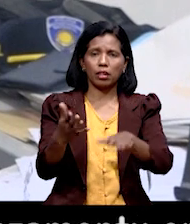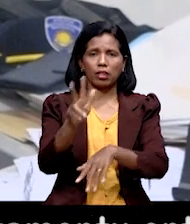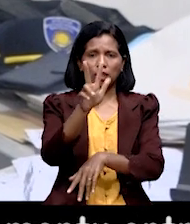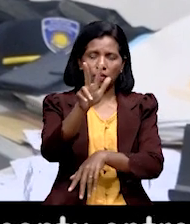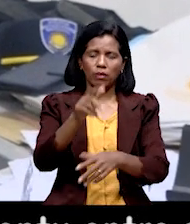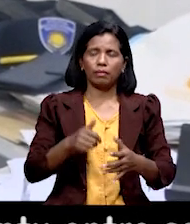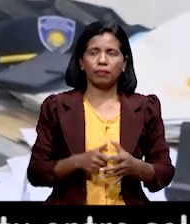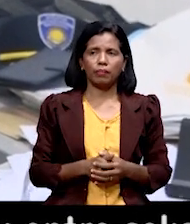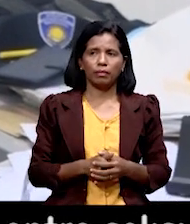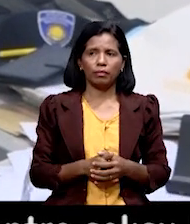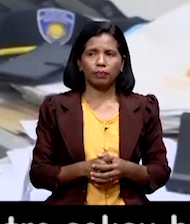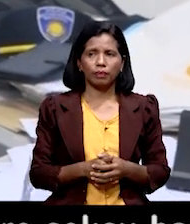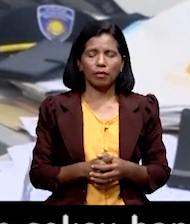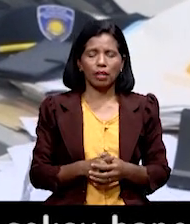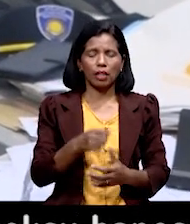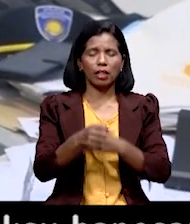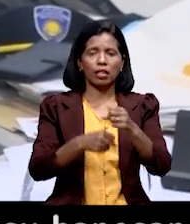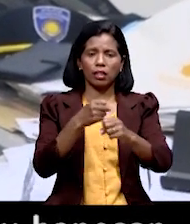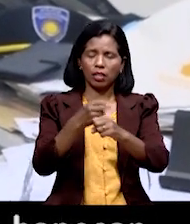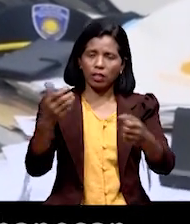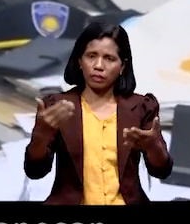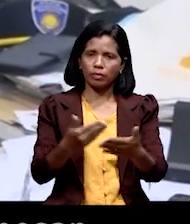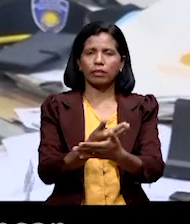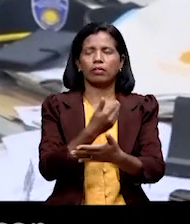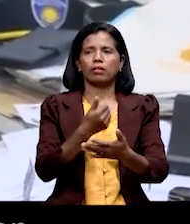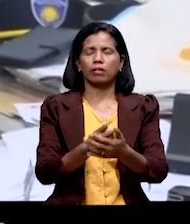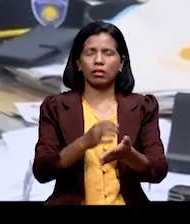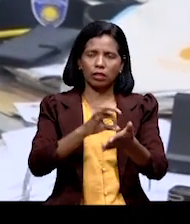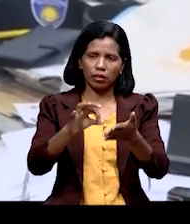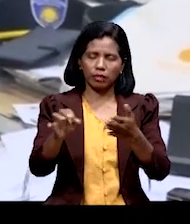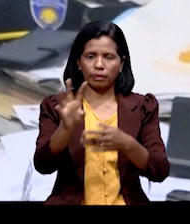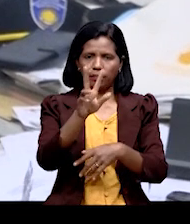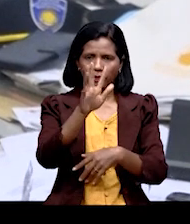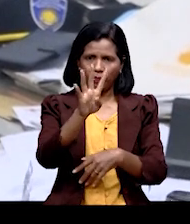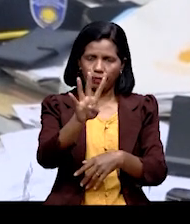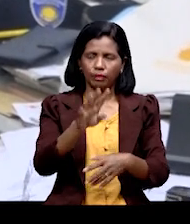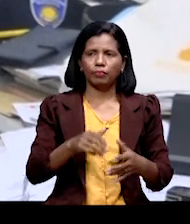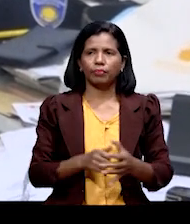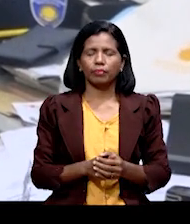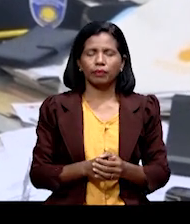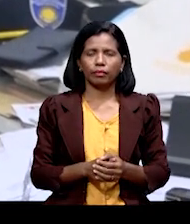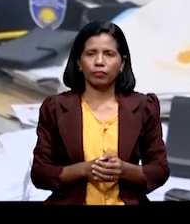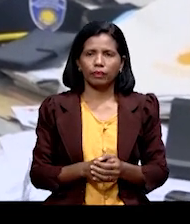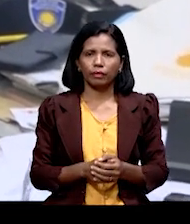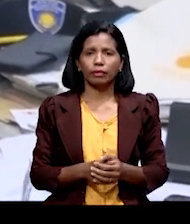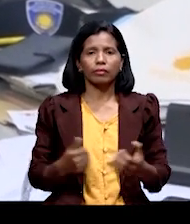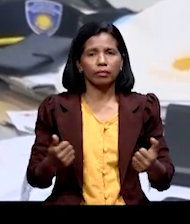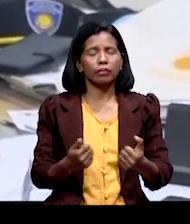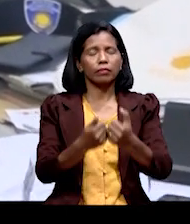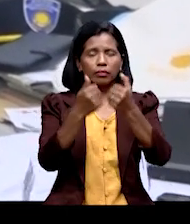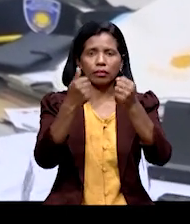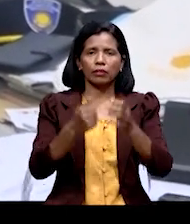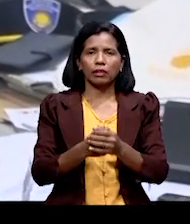Ia palian novo, onsa ta registro ha. Nasa acidente ida neve maka ita